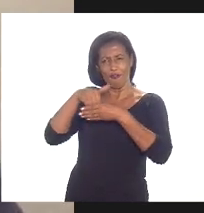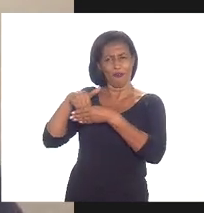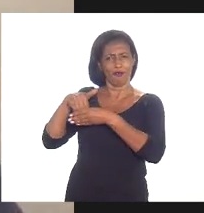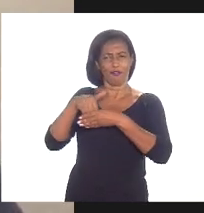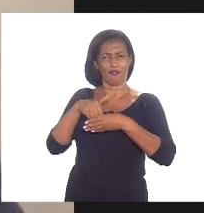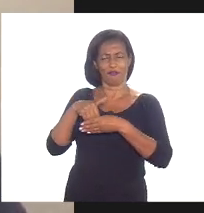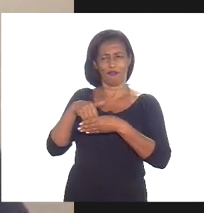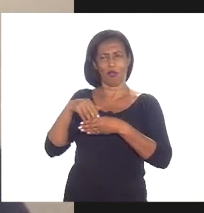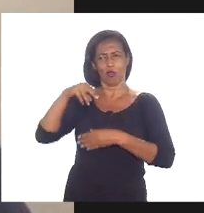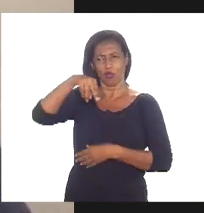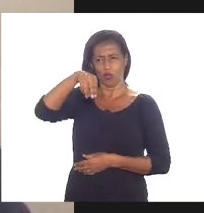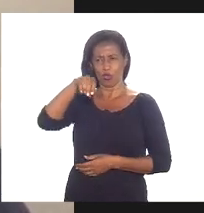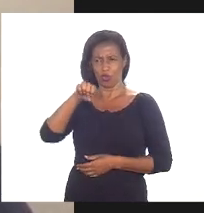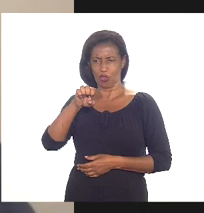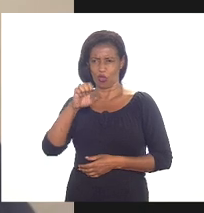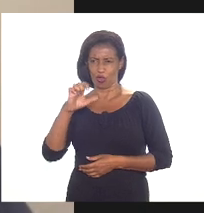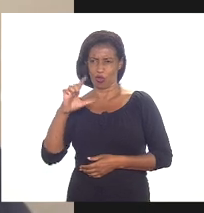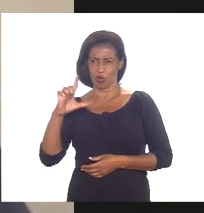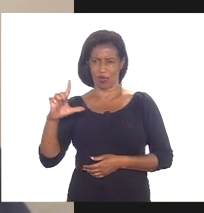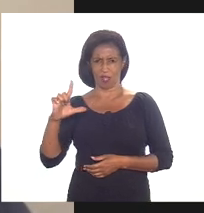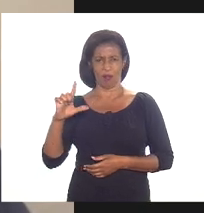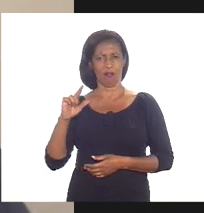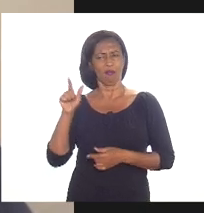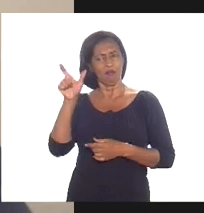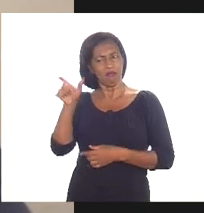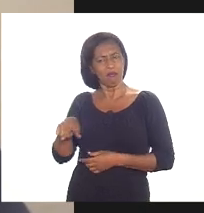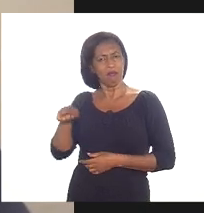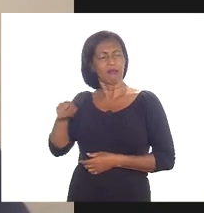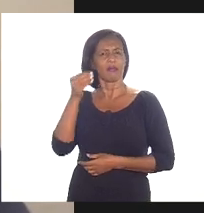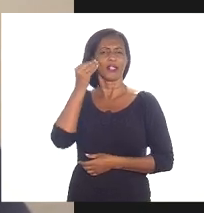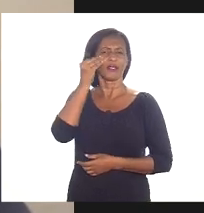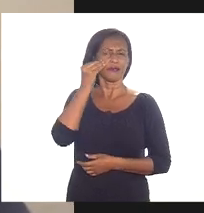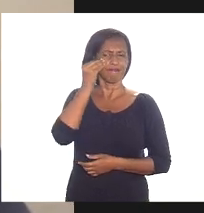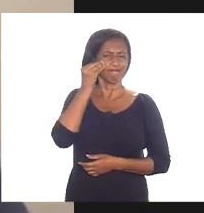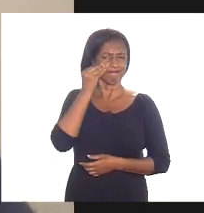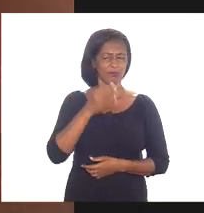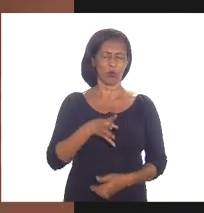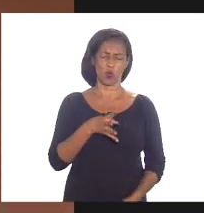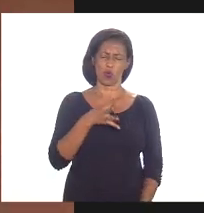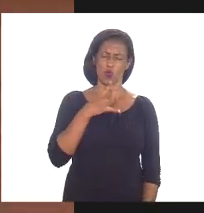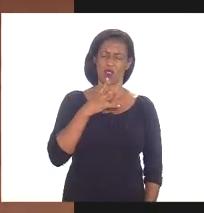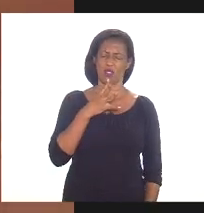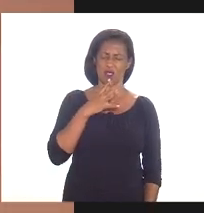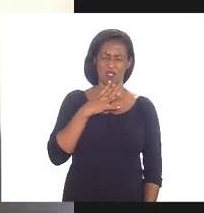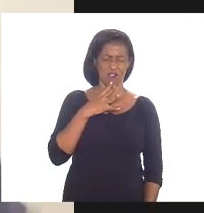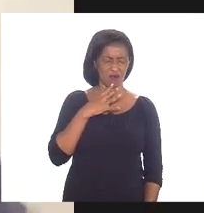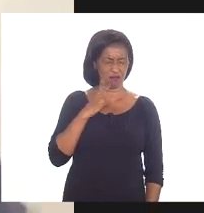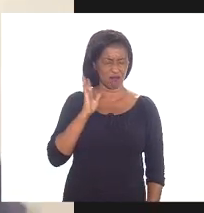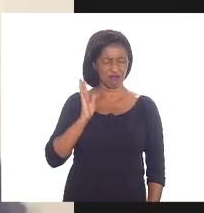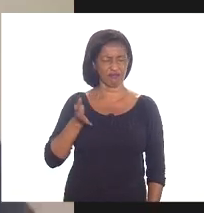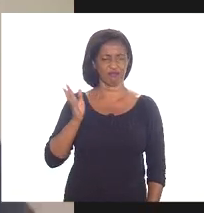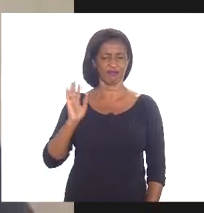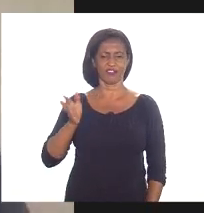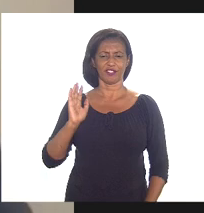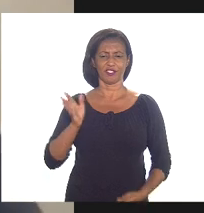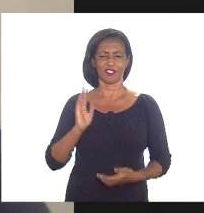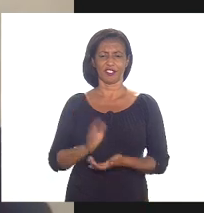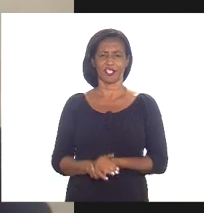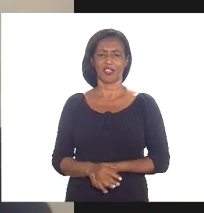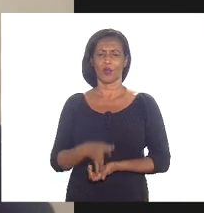função, pela experiência dele, e eu que conheço bem o deputado. Conheço o